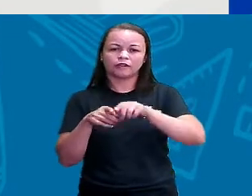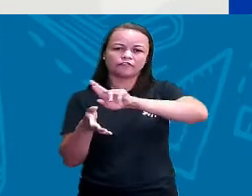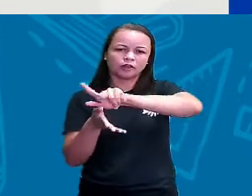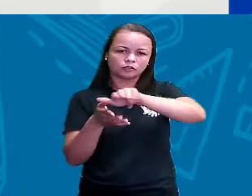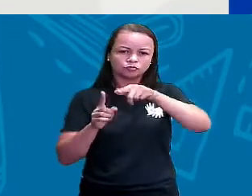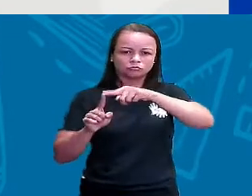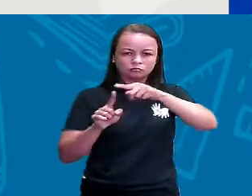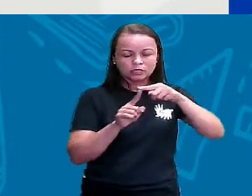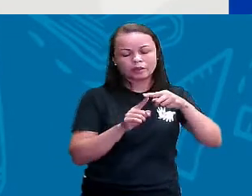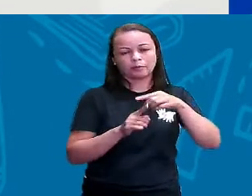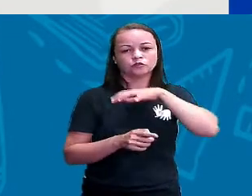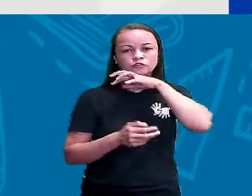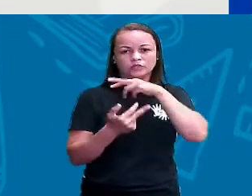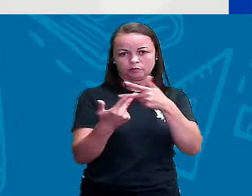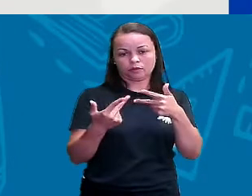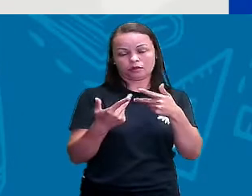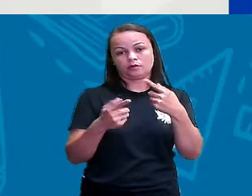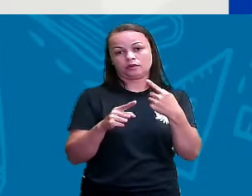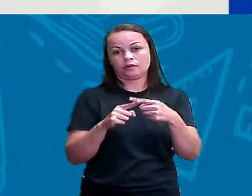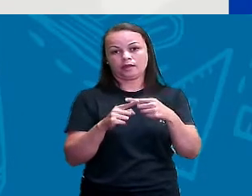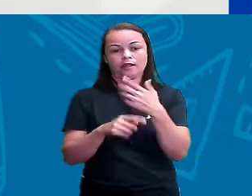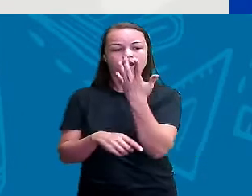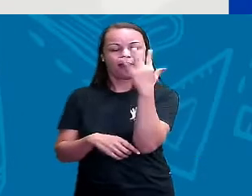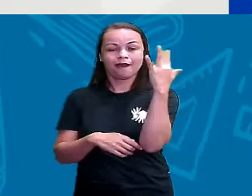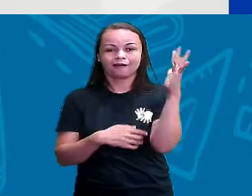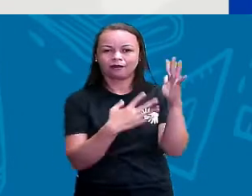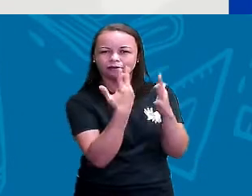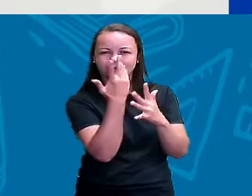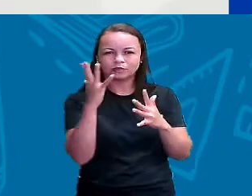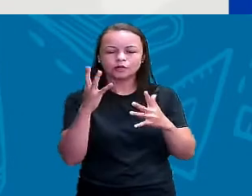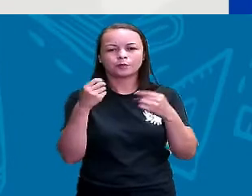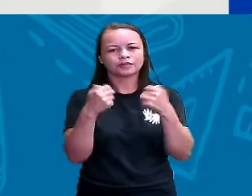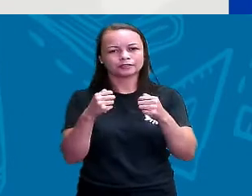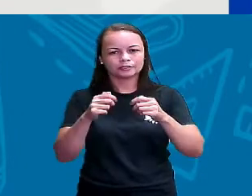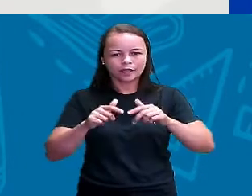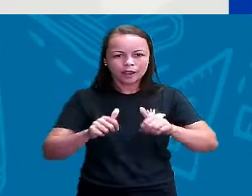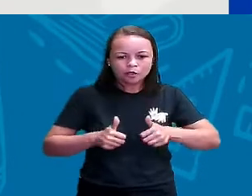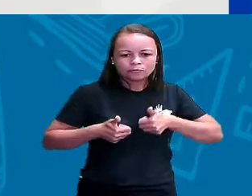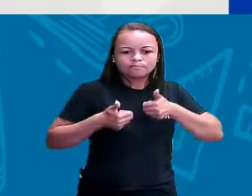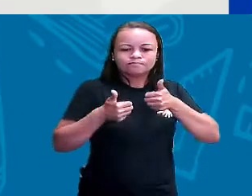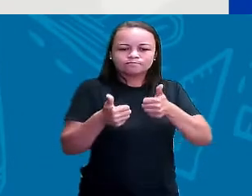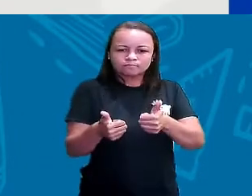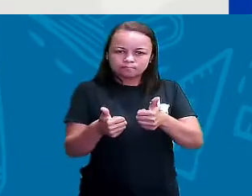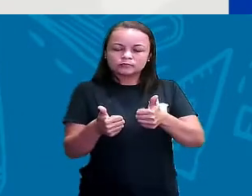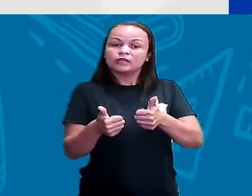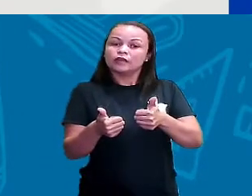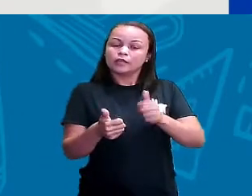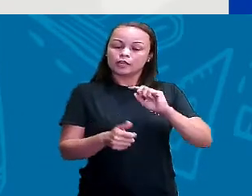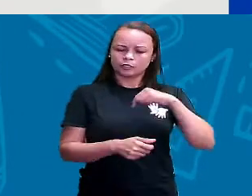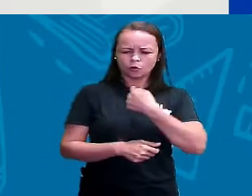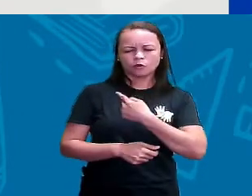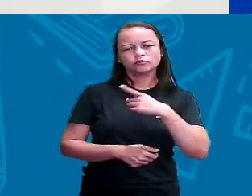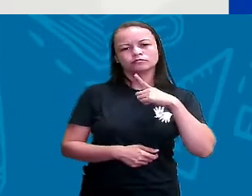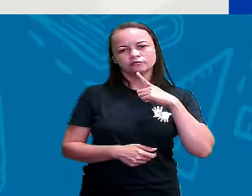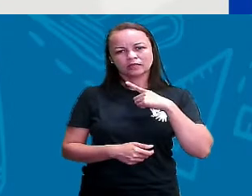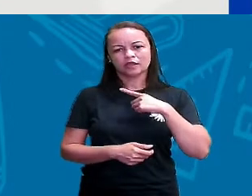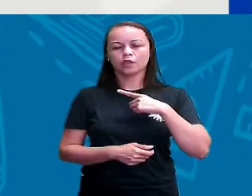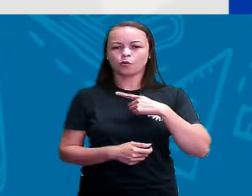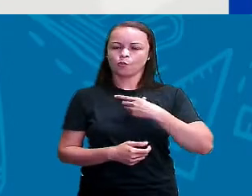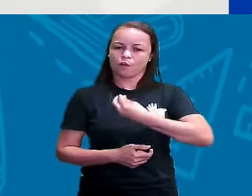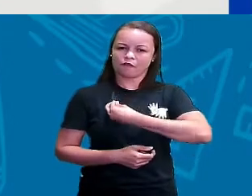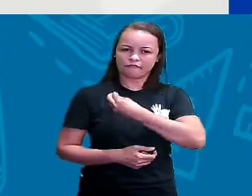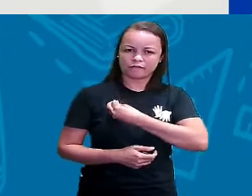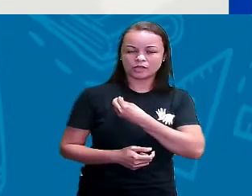que a natureza ela possa estar saudável, né? E a gente possa ter uma vida adequada,